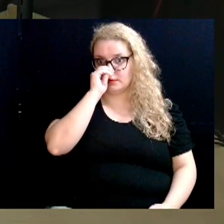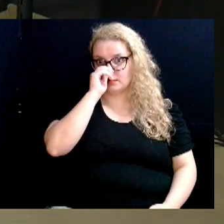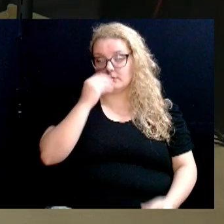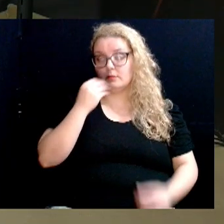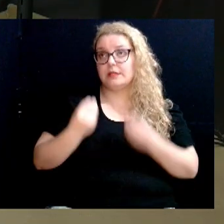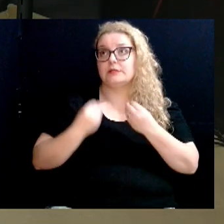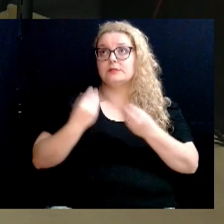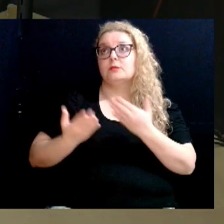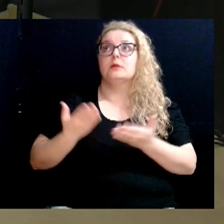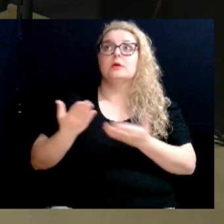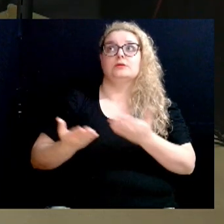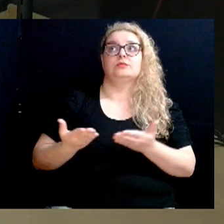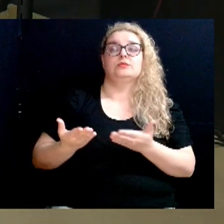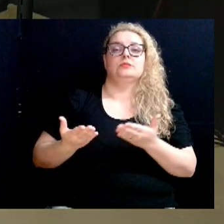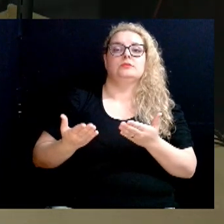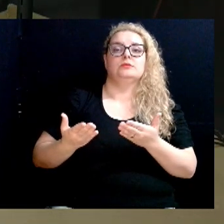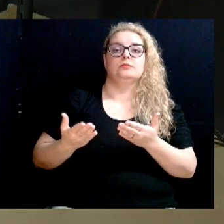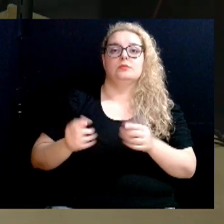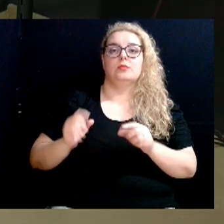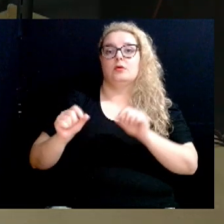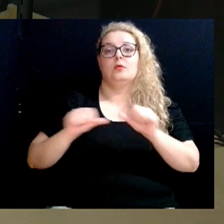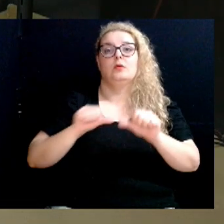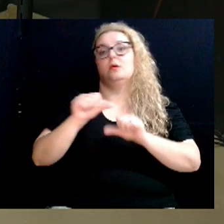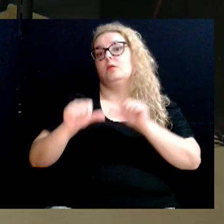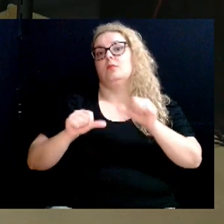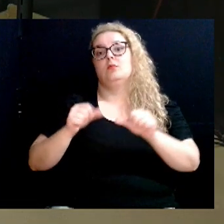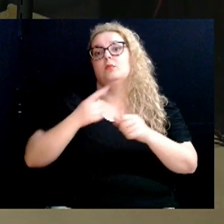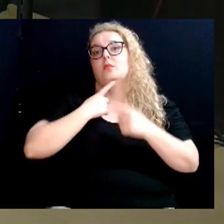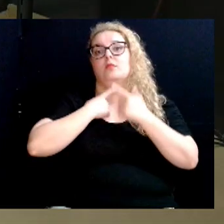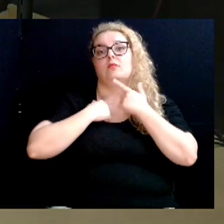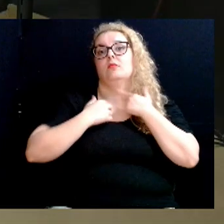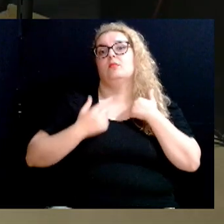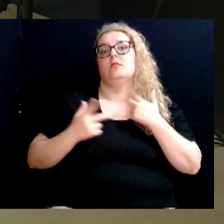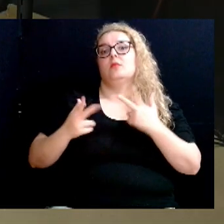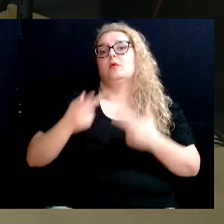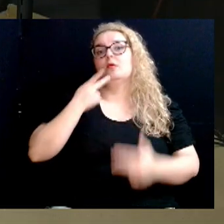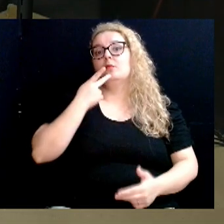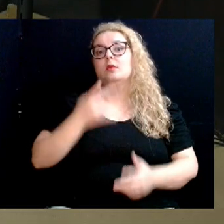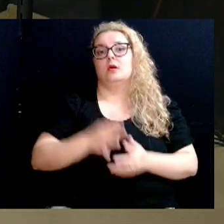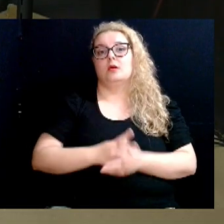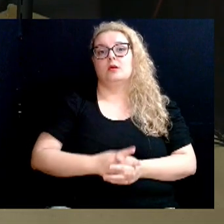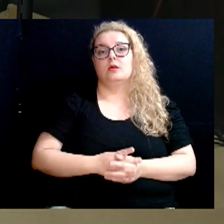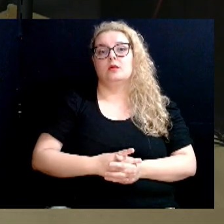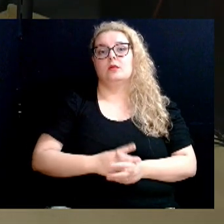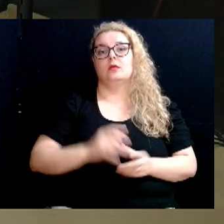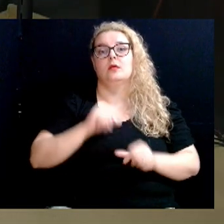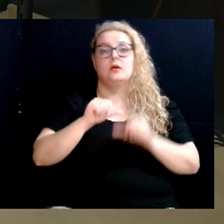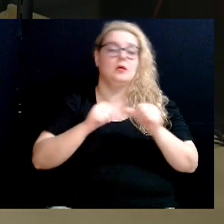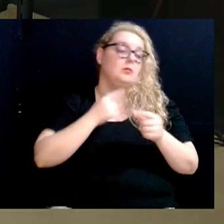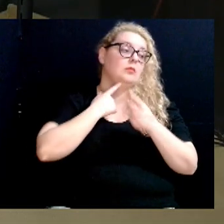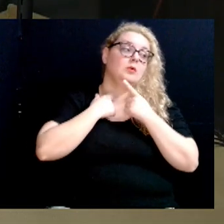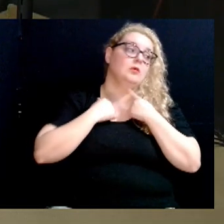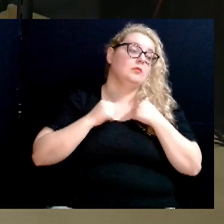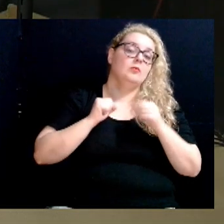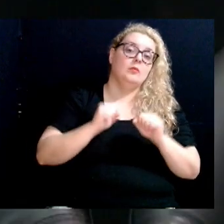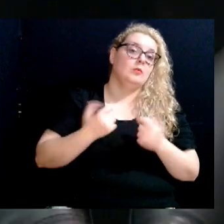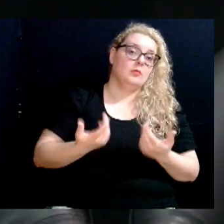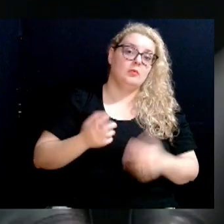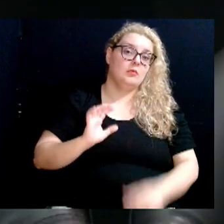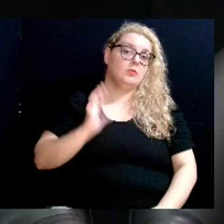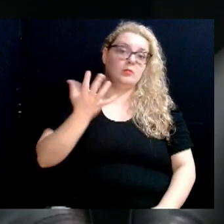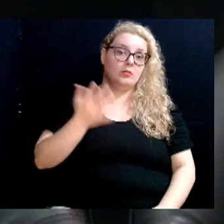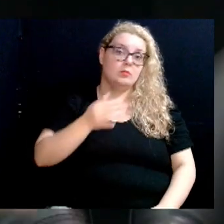essa o que é essa mudança de desejo, por exemplo, que ela menciona? Essa mudança de desejo pode ser ocasionada, por exemplo,